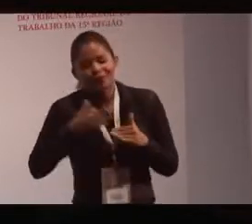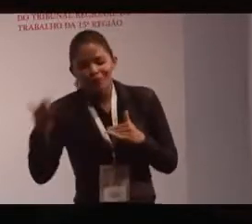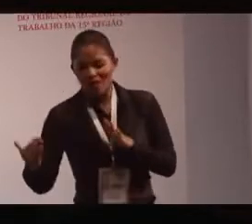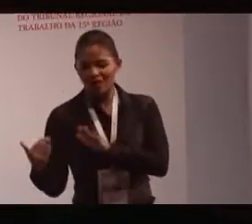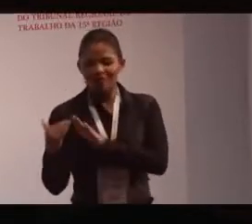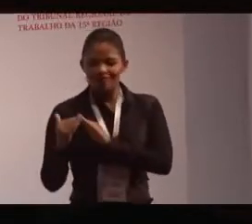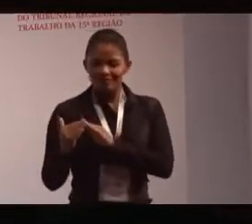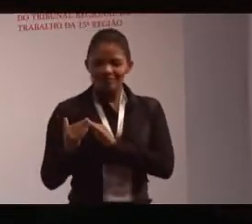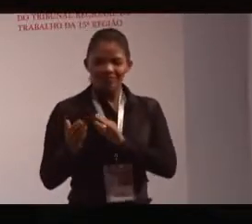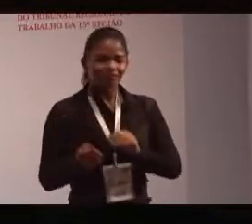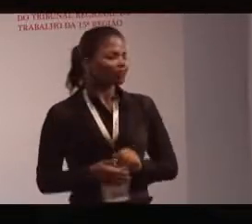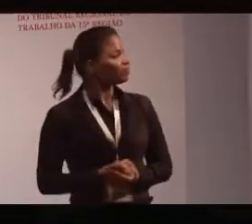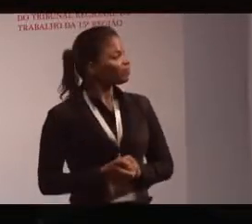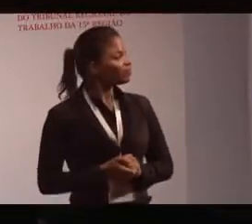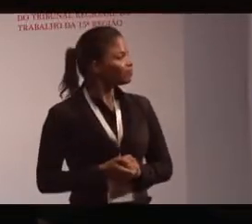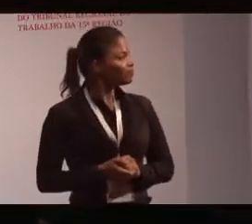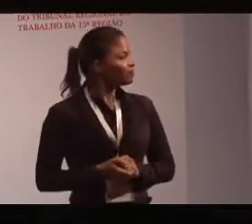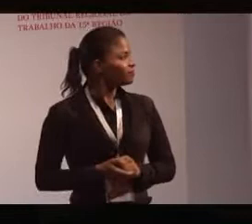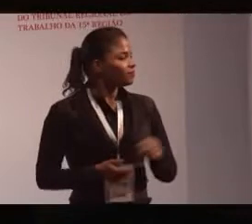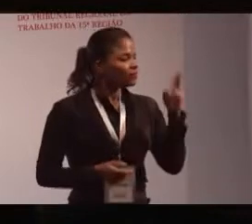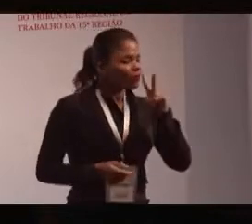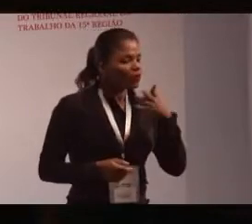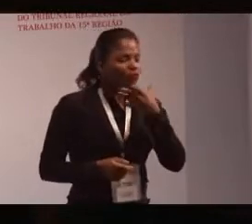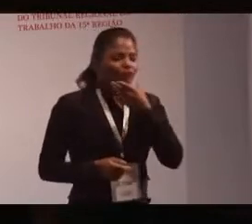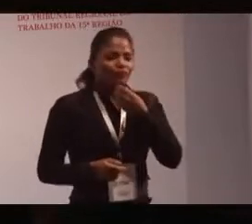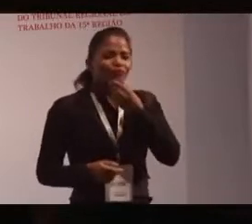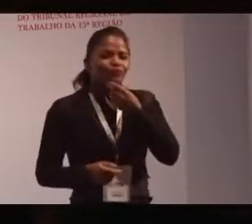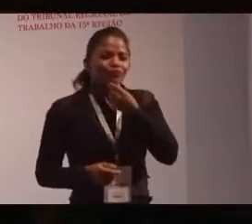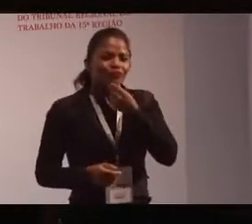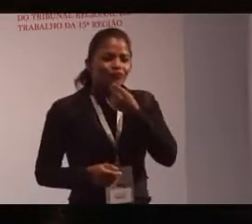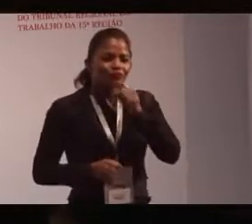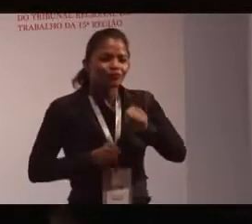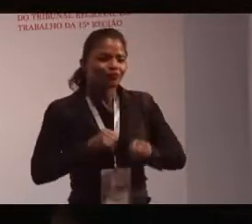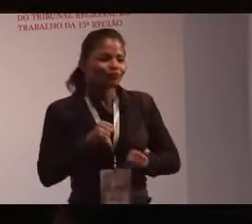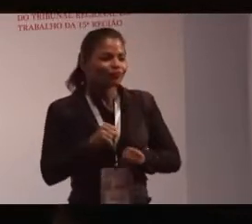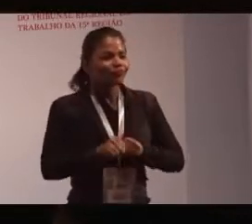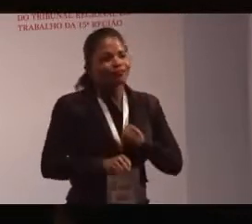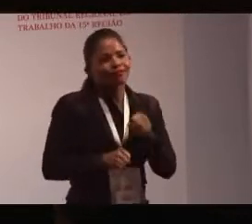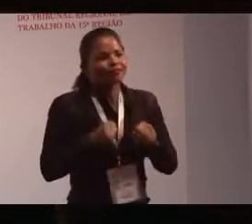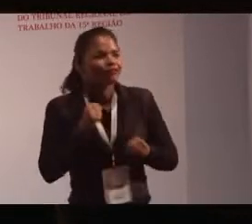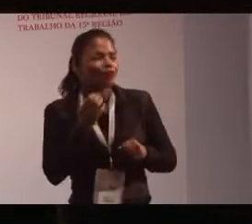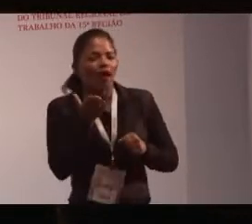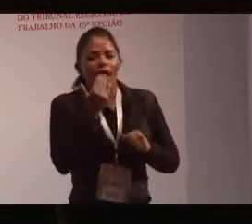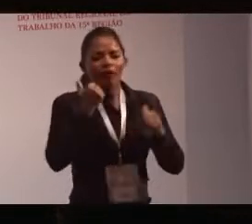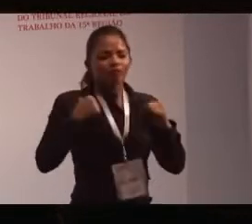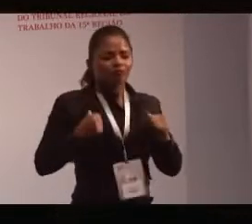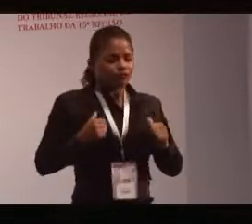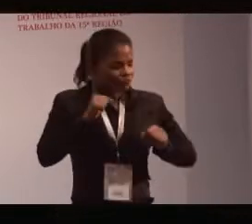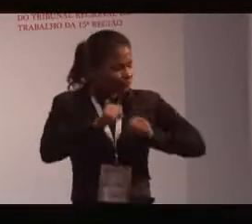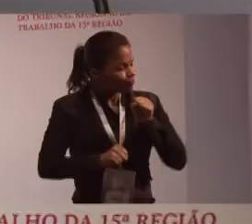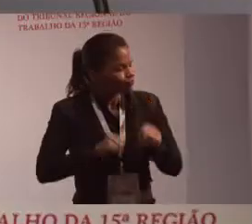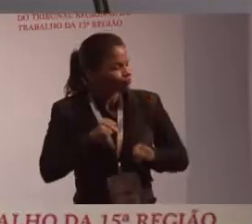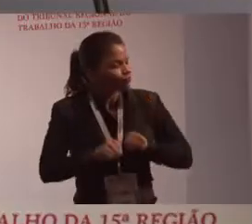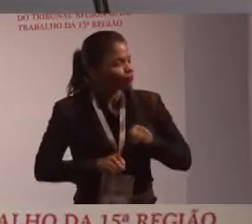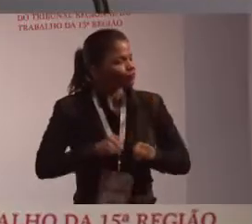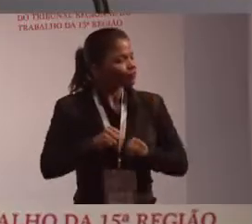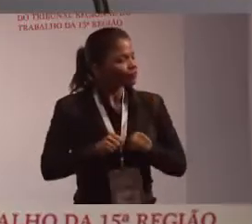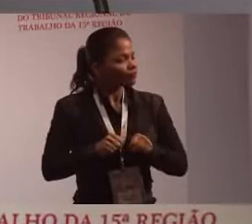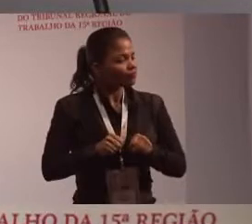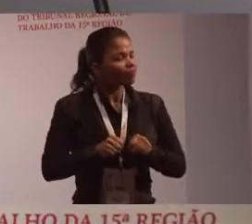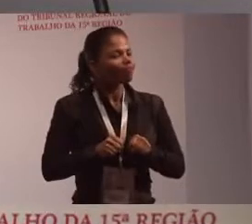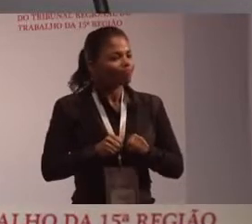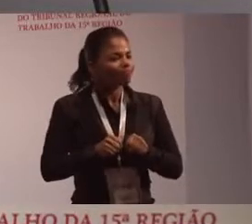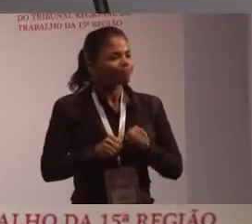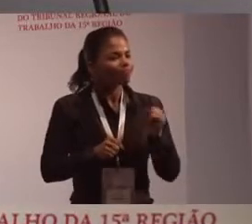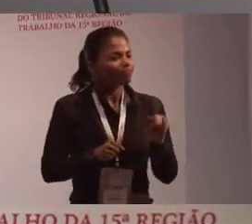tá? E essa cena do rapazinho que entrega comida hoje numa bicicleta é um ícone